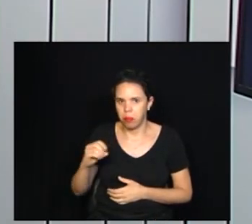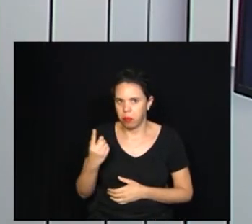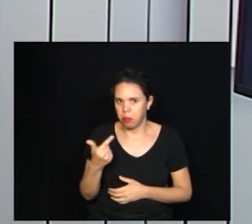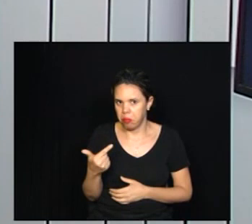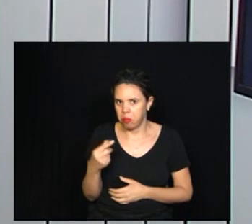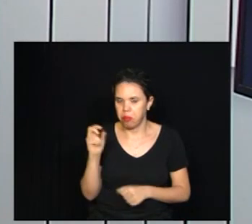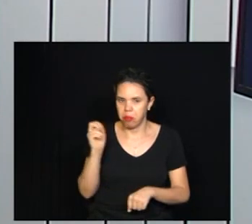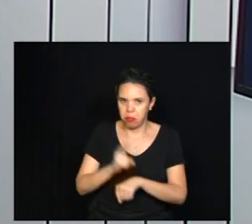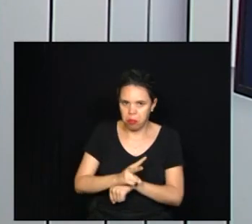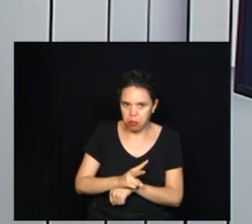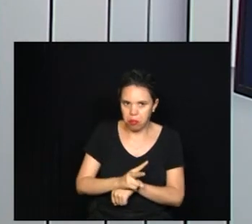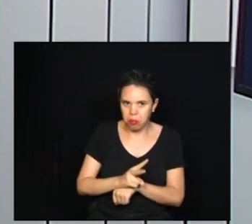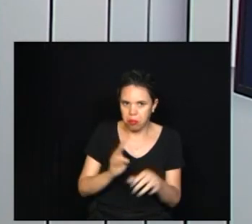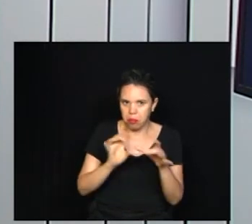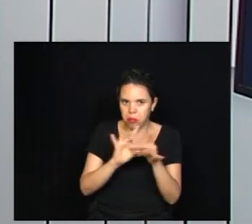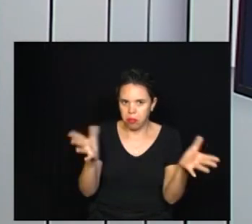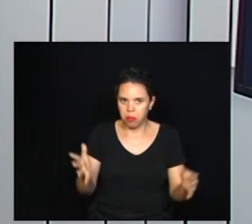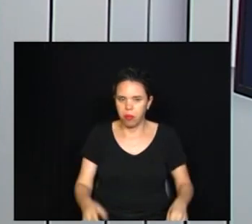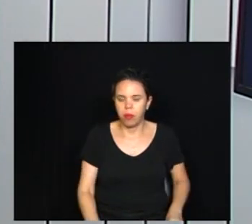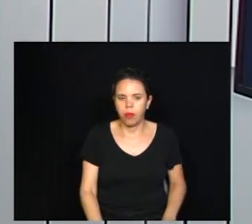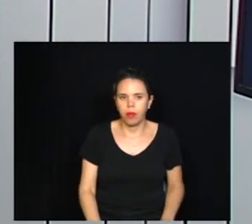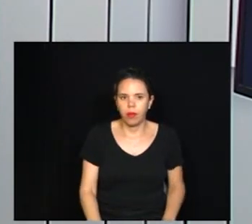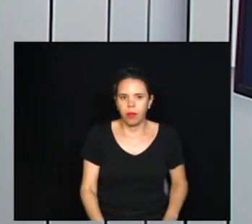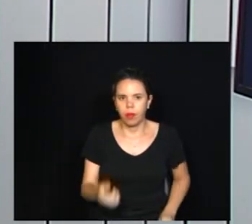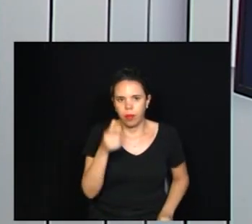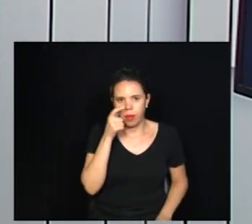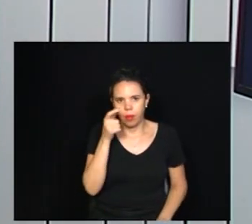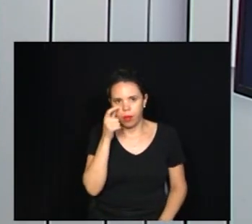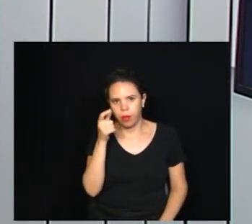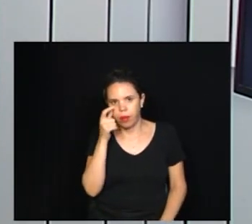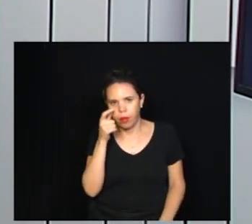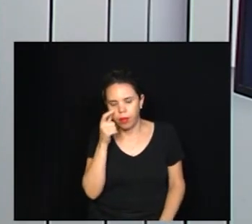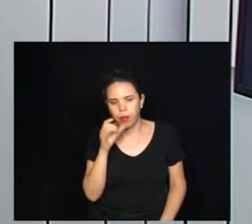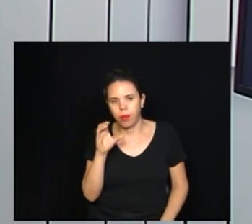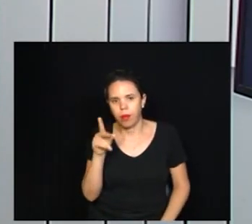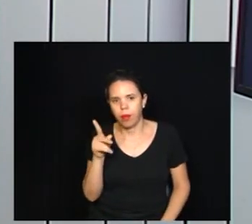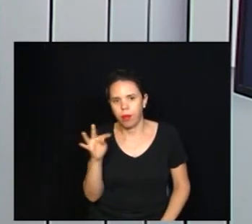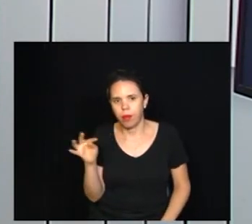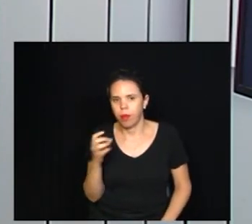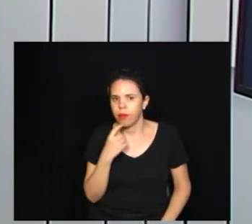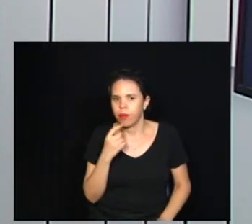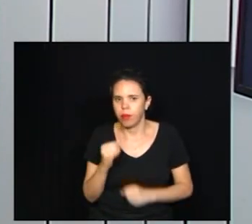292 vagas estão disponíveis. Então você coloca lá